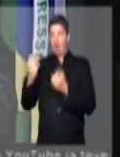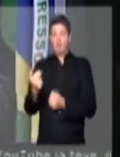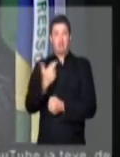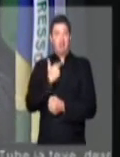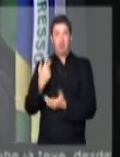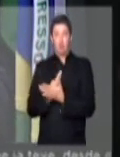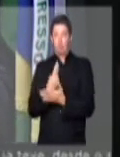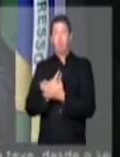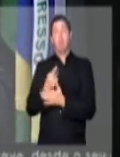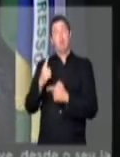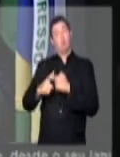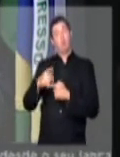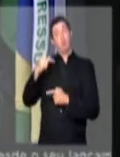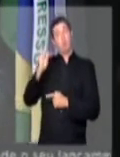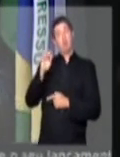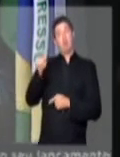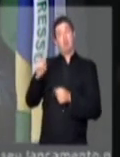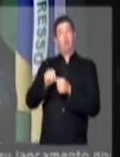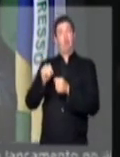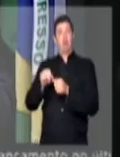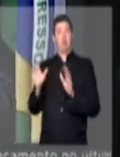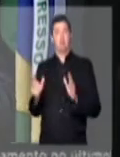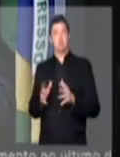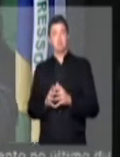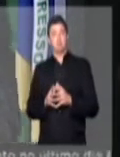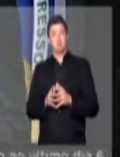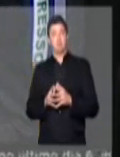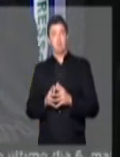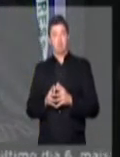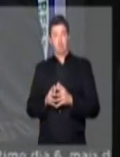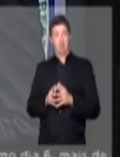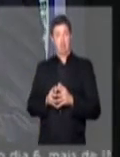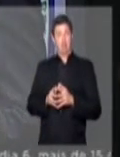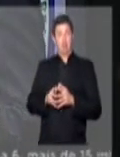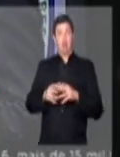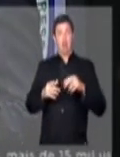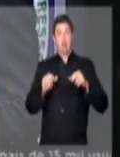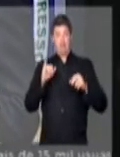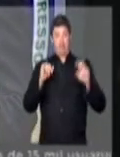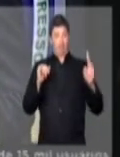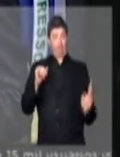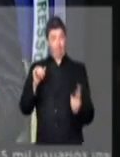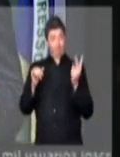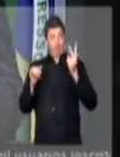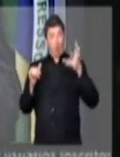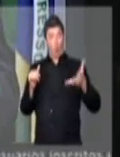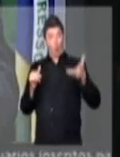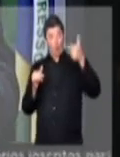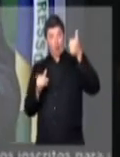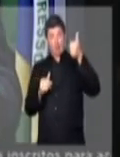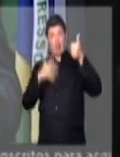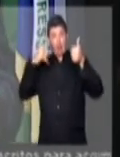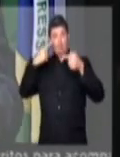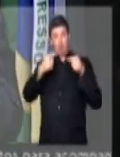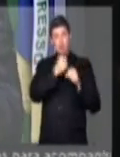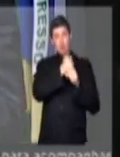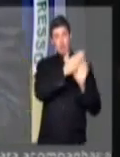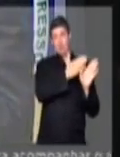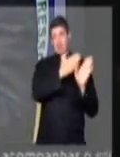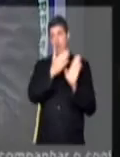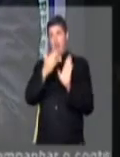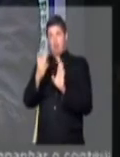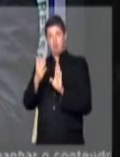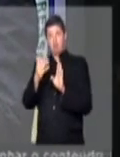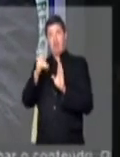foram cometidos pelo grupo que se despede. Se as qualidades desse grupo político ao longo dos anos